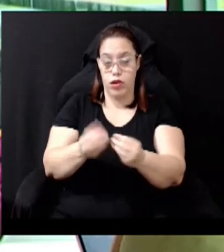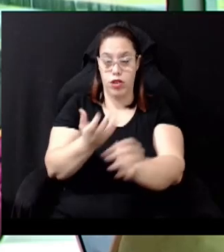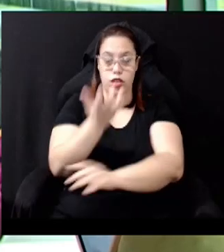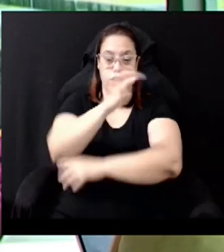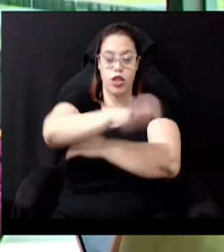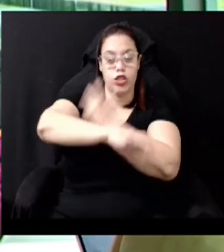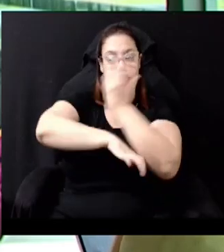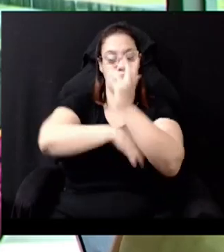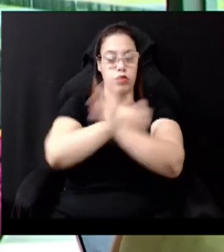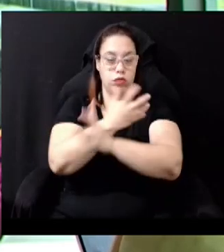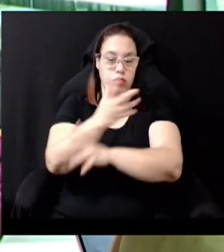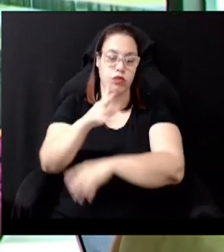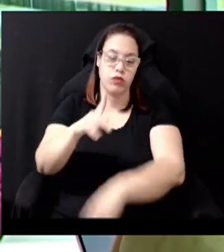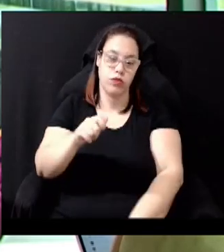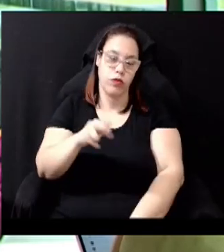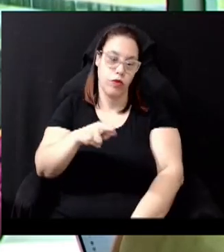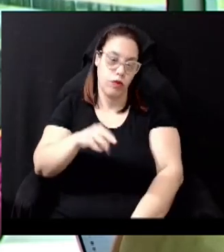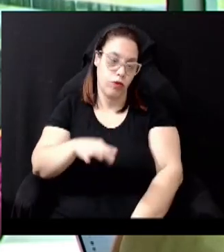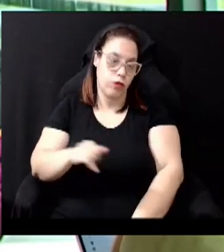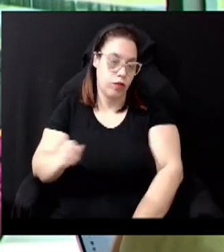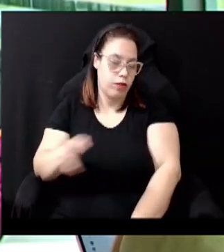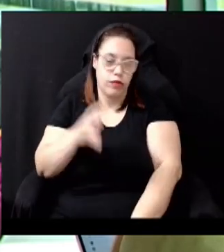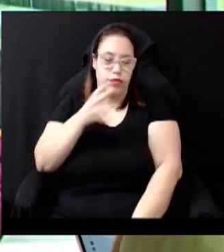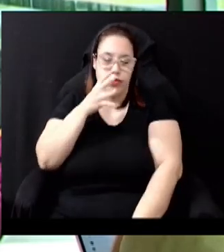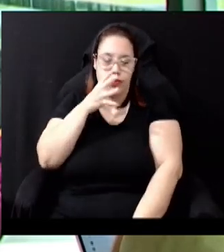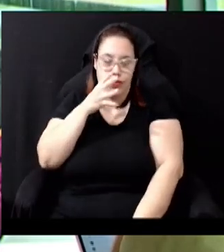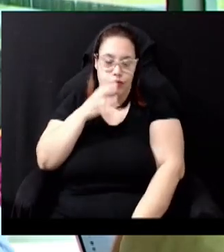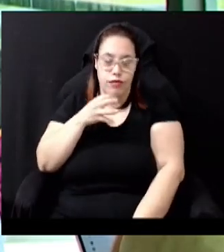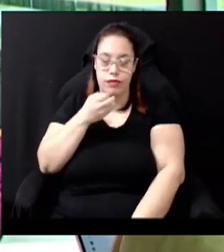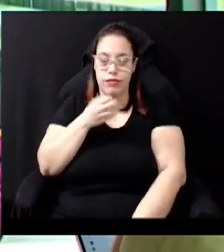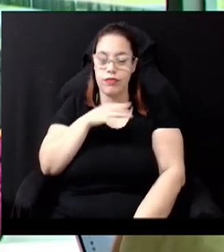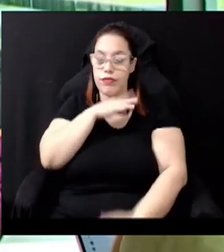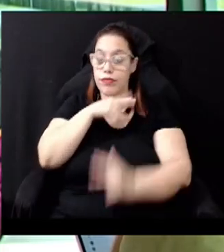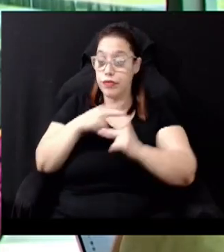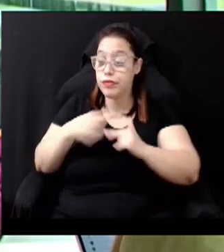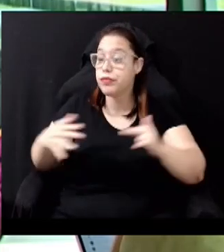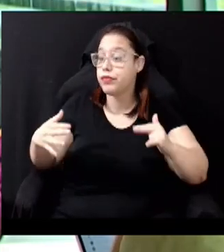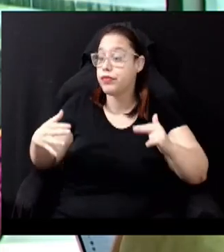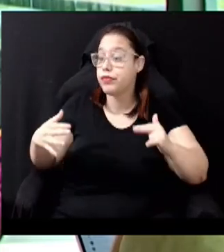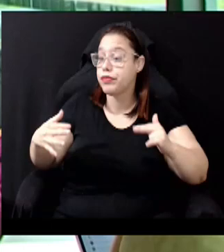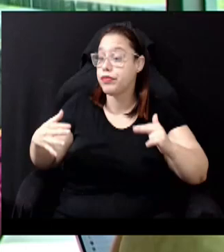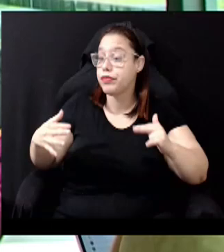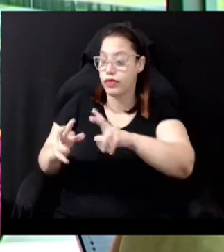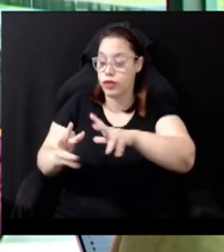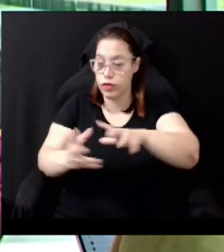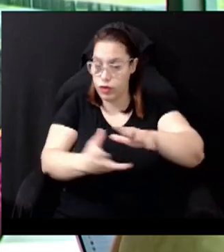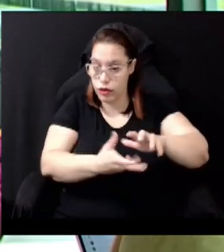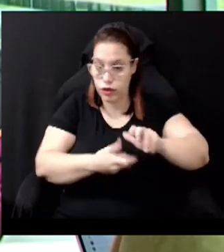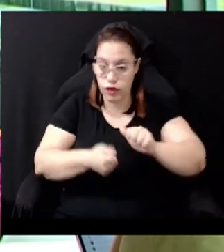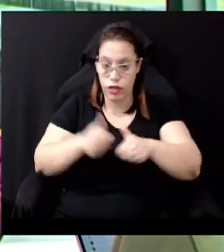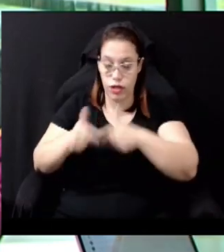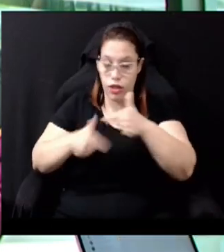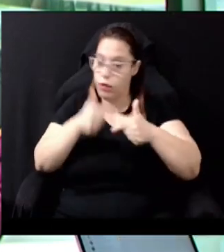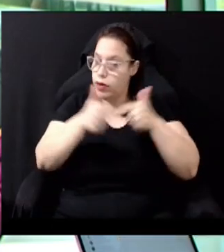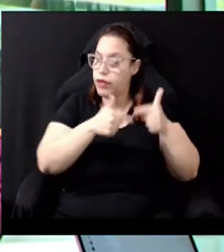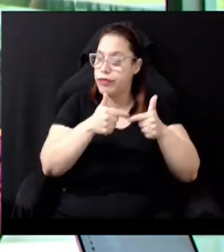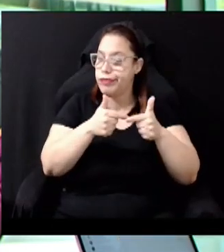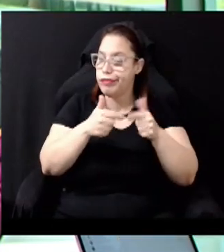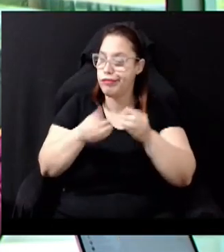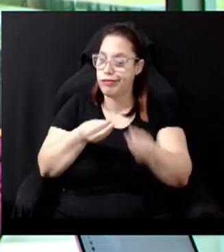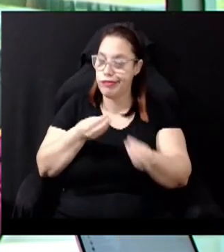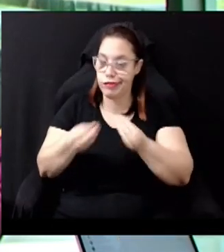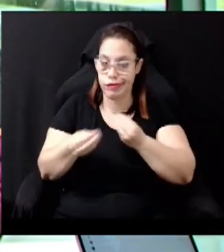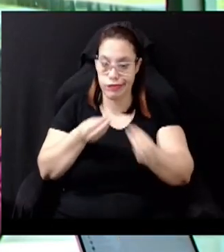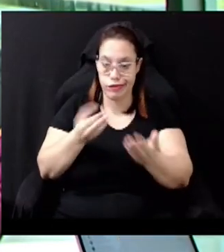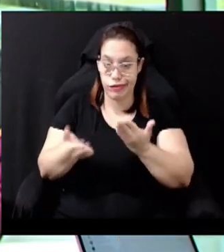plantas que atraem animais e que vão criar esse ecossistema e trabalhar com todo esse equilíbrio. A gente fala